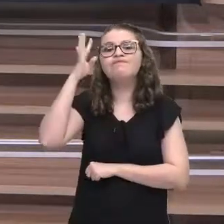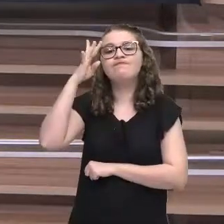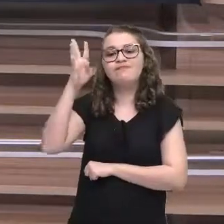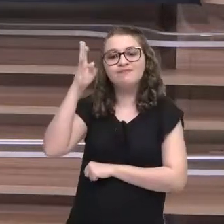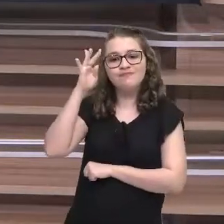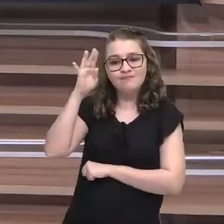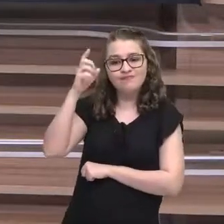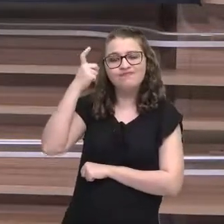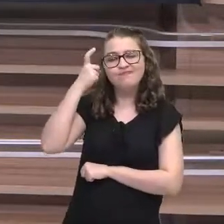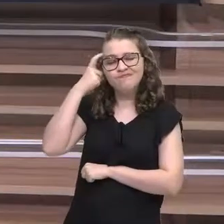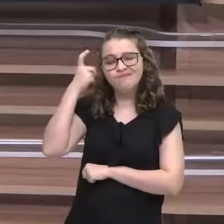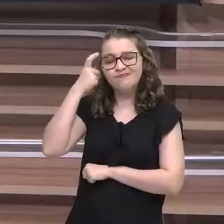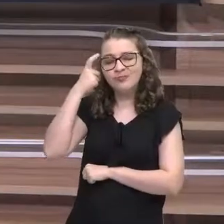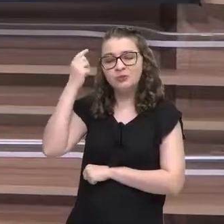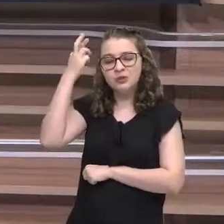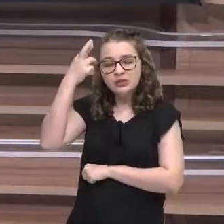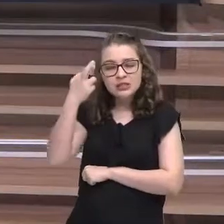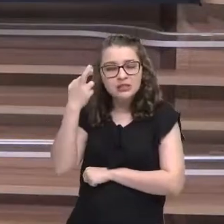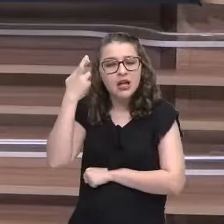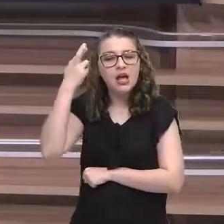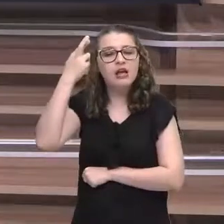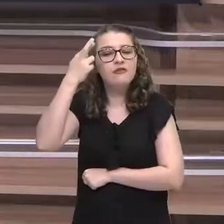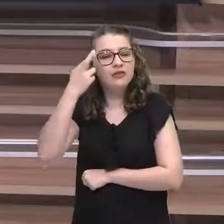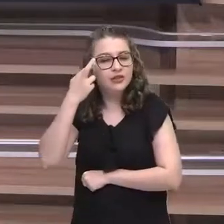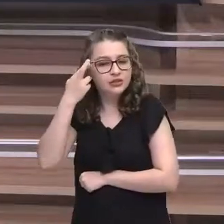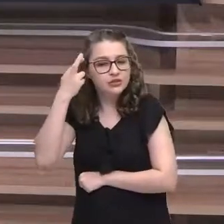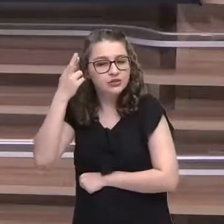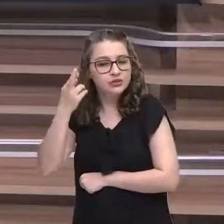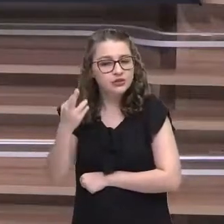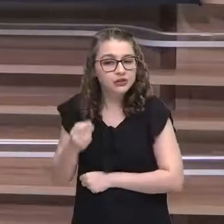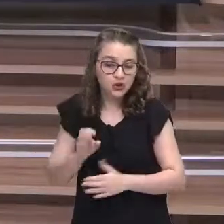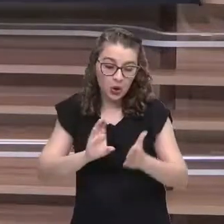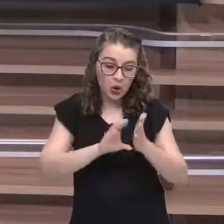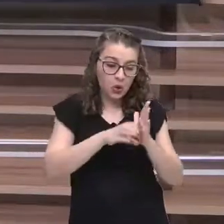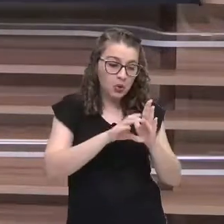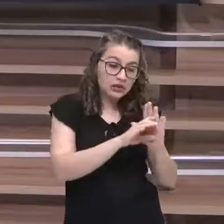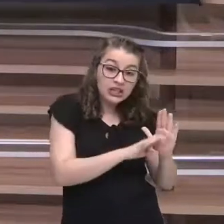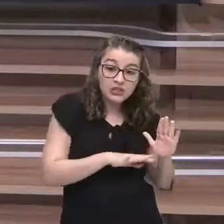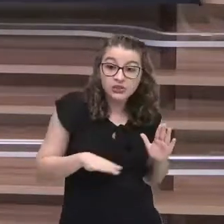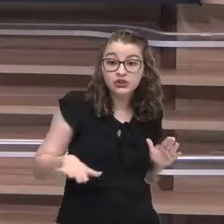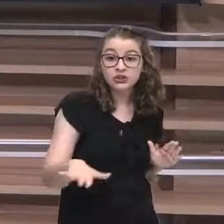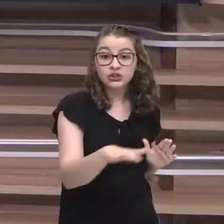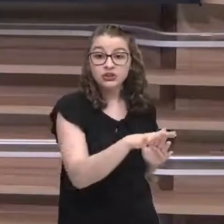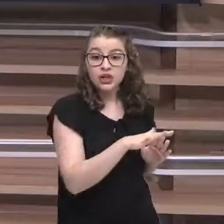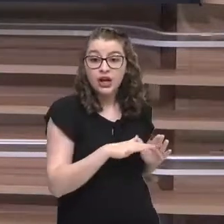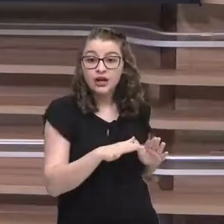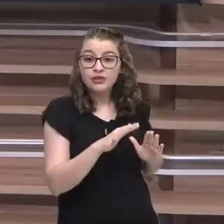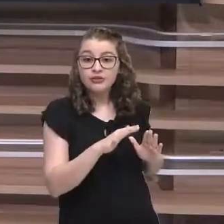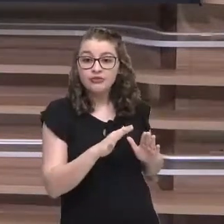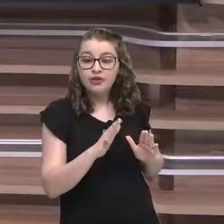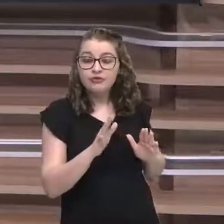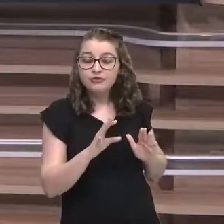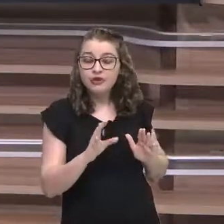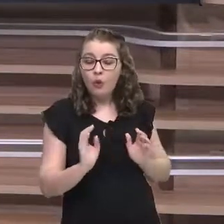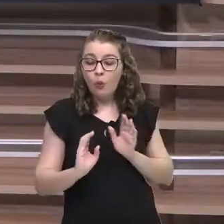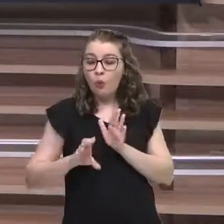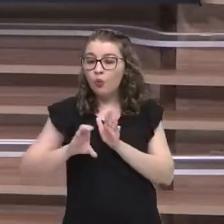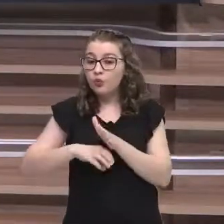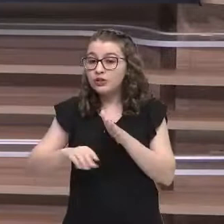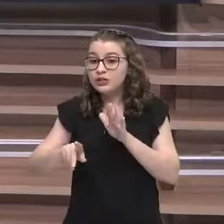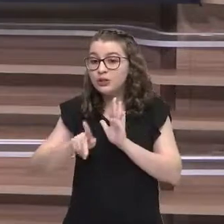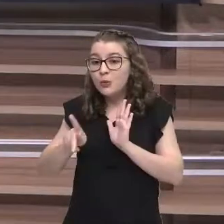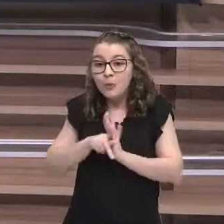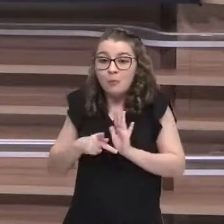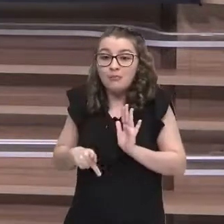E a partir daí, aquele conceito que é geral, ele vai se tornar um conceito seu,